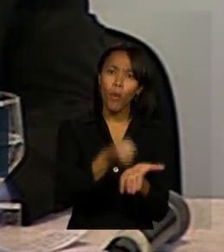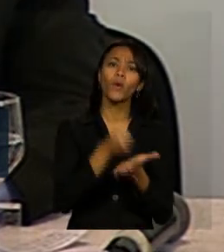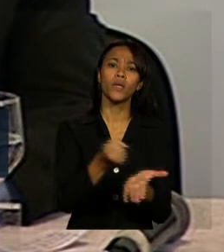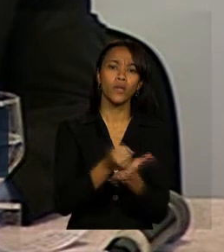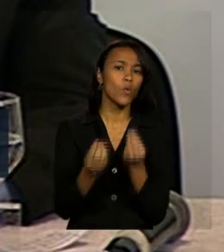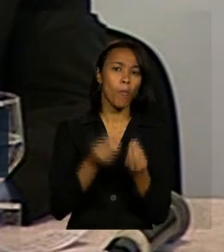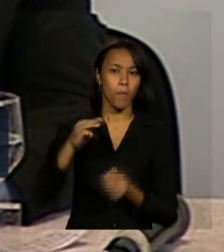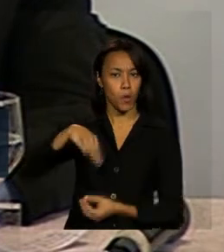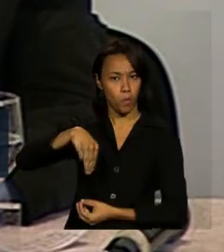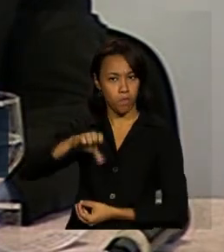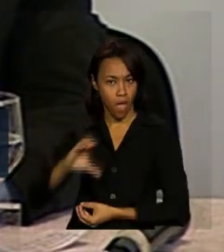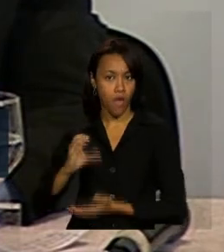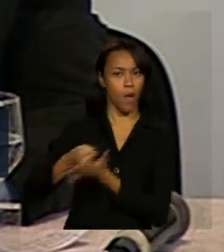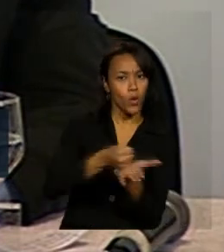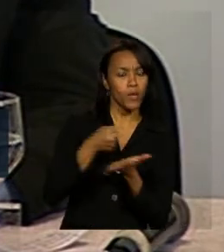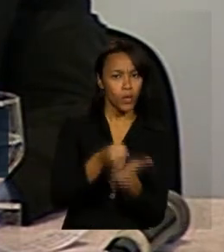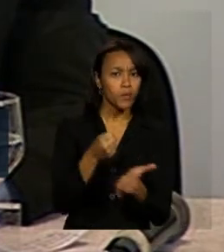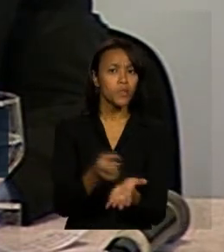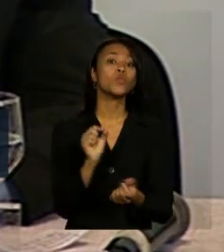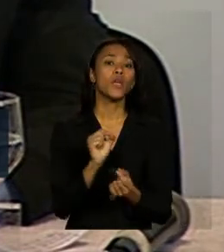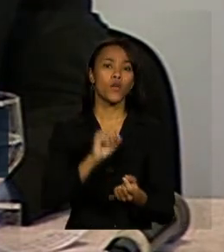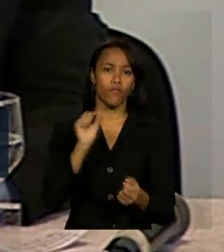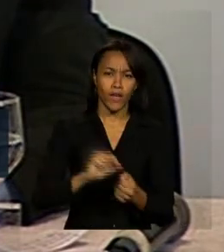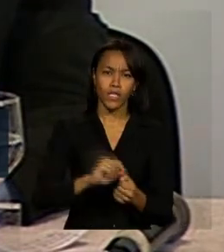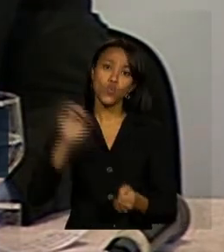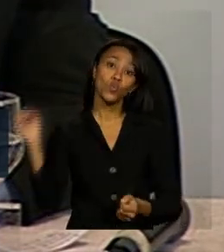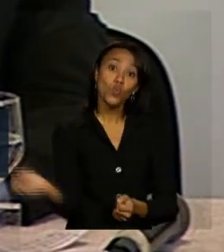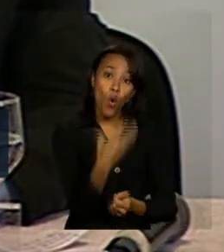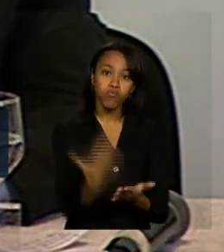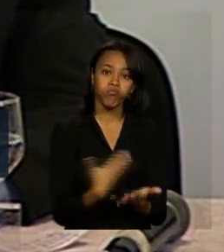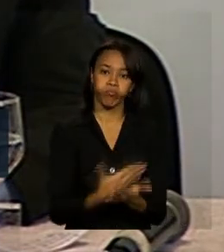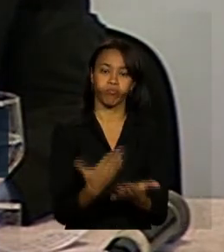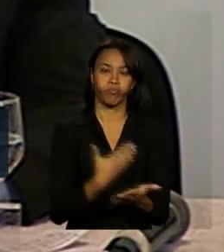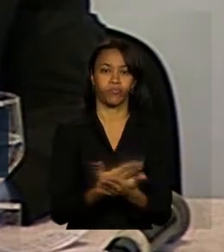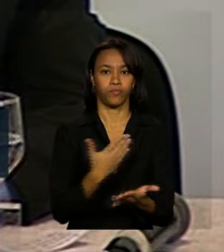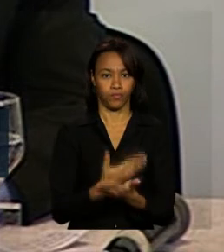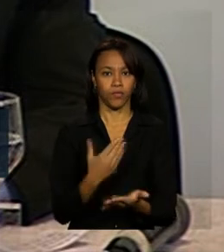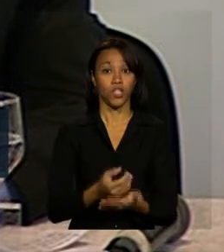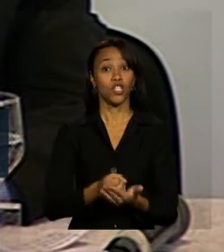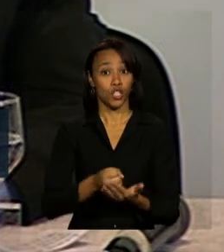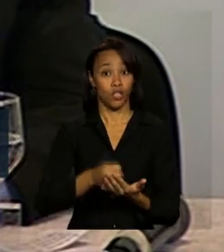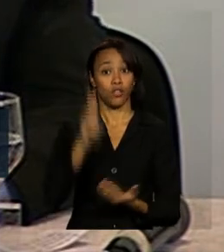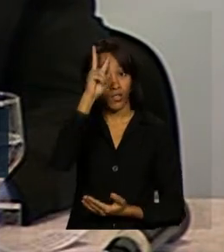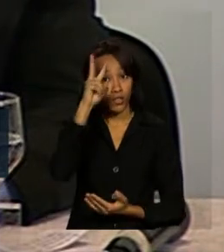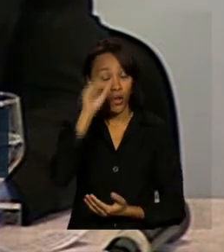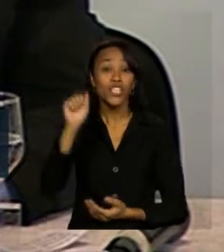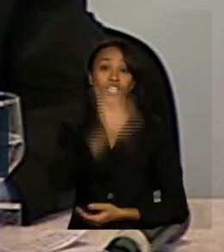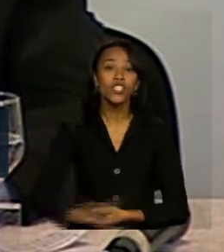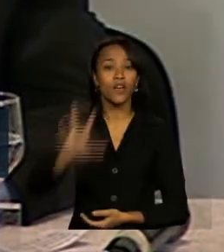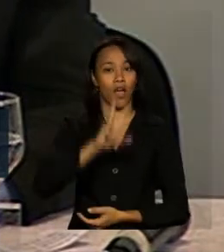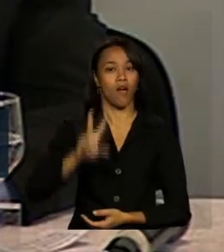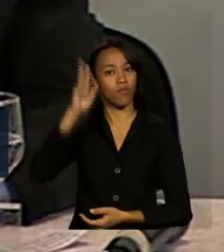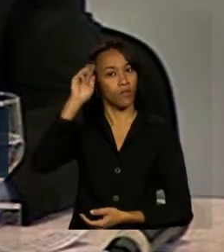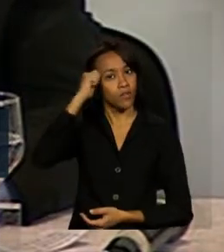MEC, o processo de elaboração de um novo volume da História Geral da África. Esse seria, portanto, o